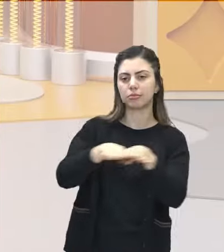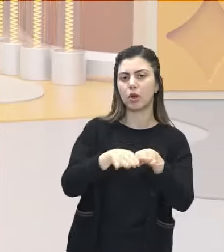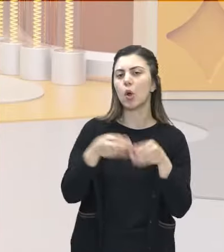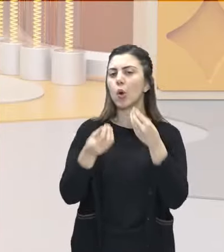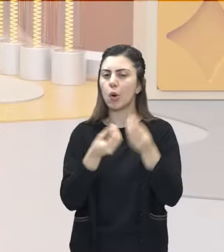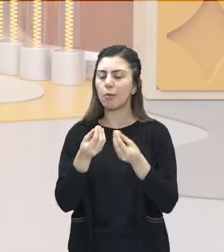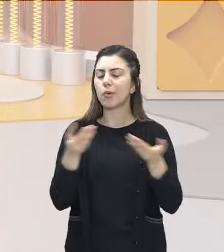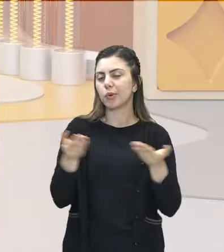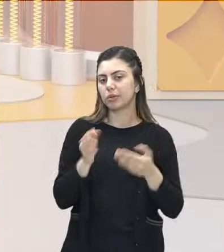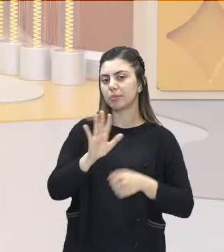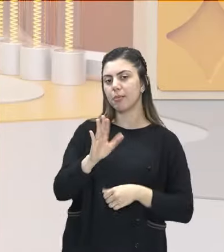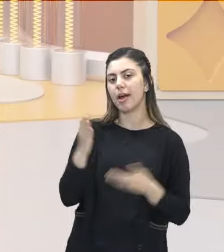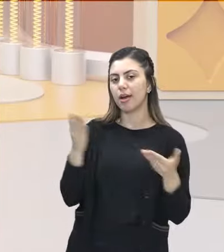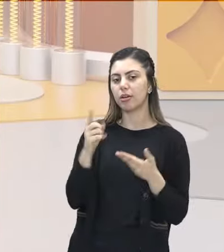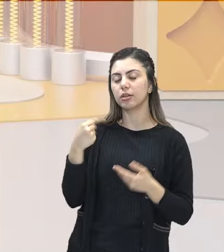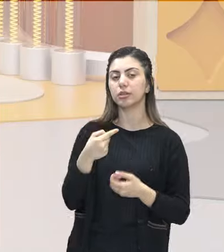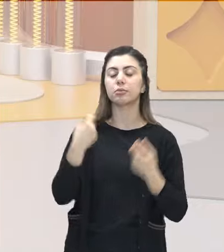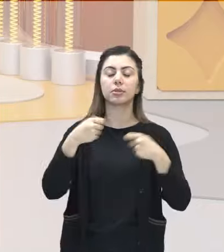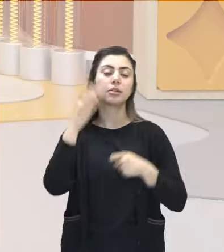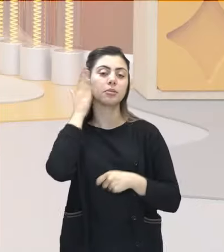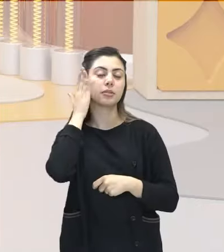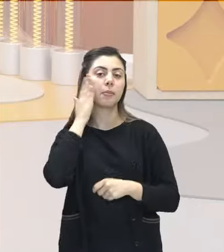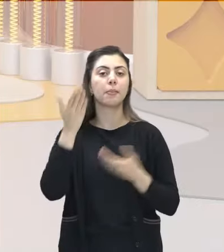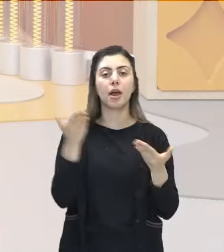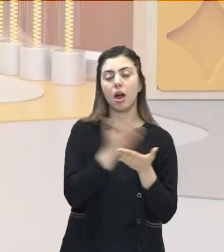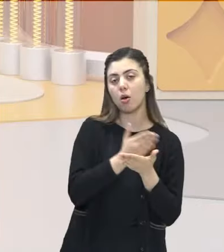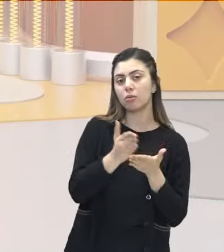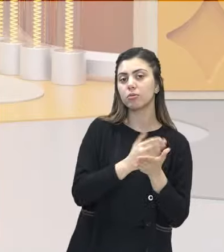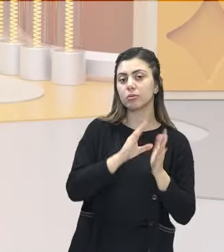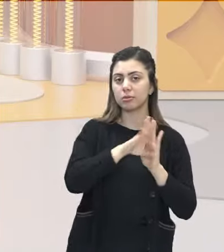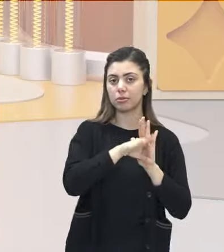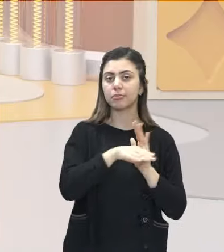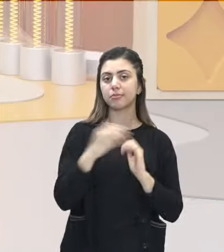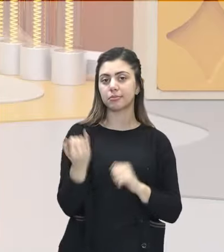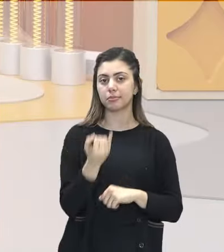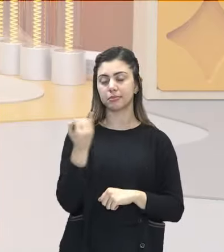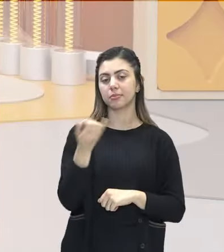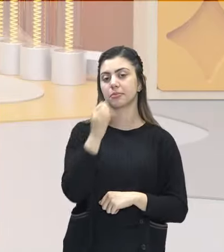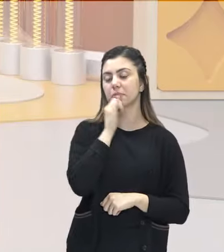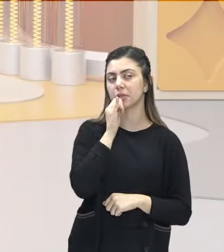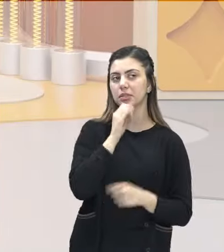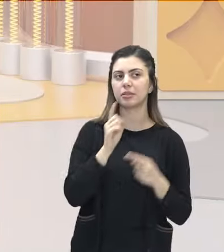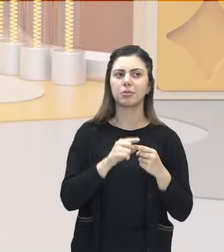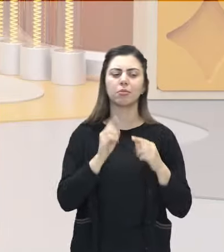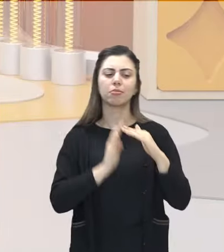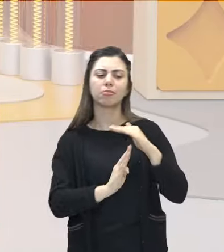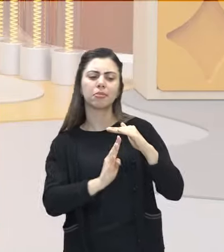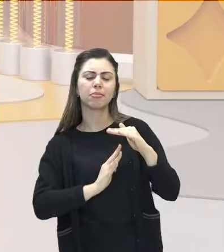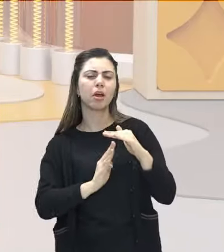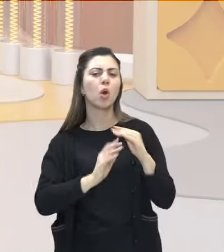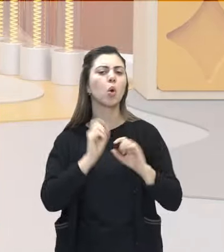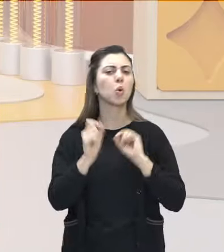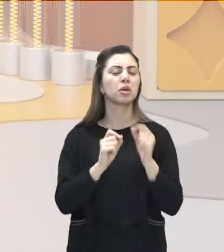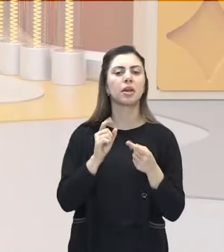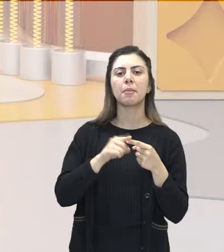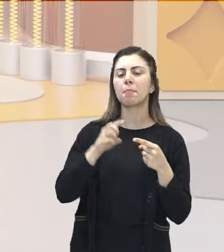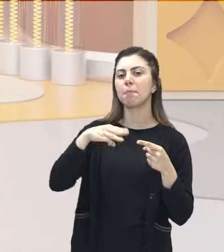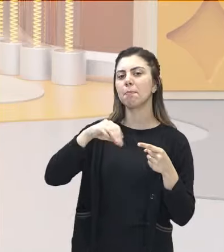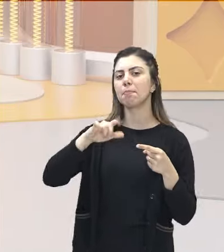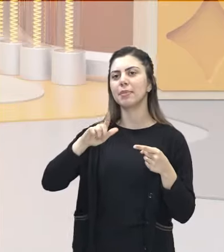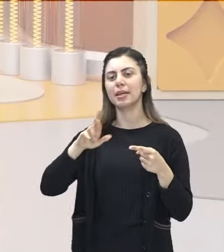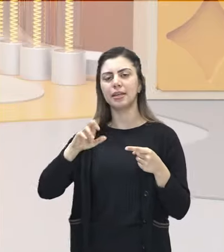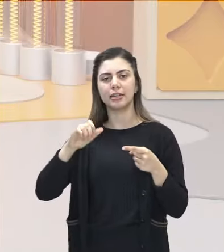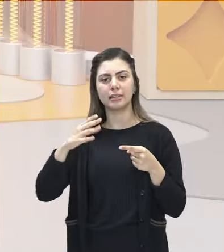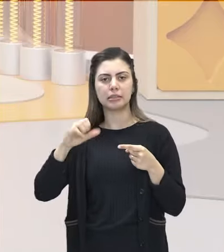hoje para isso a gente precisa também entender alguns conceitos importantes como conceito do que é migração do que é emigração e do que é